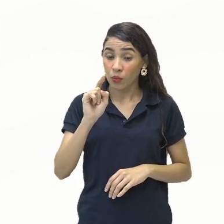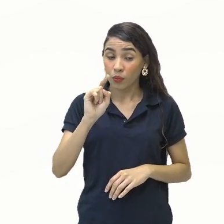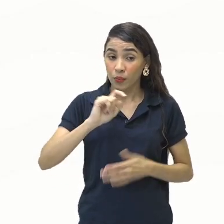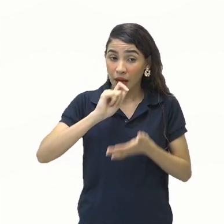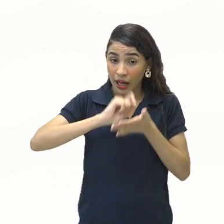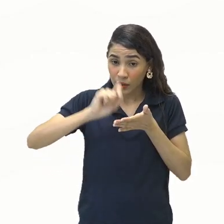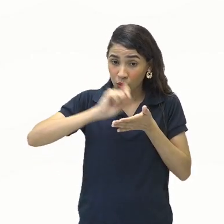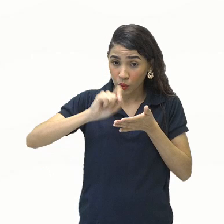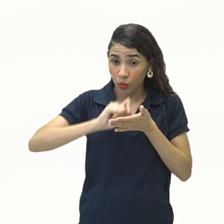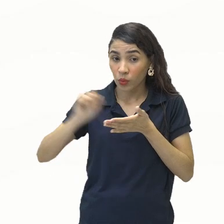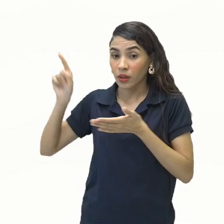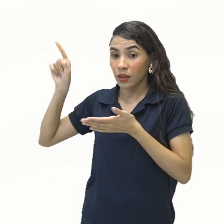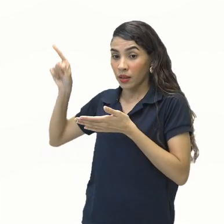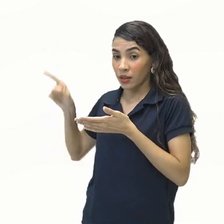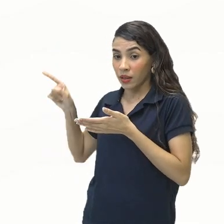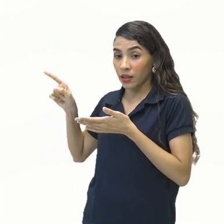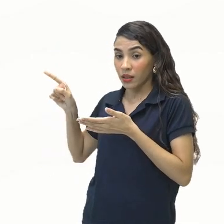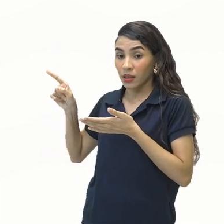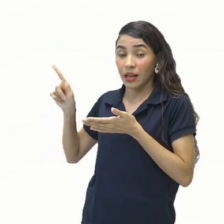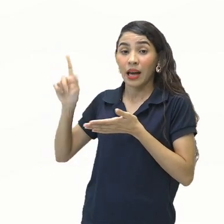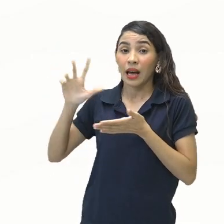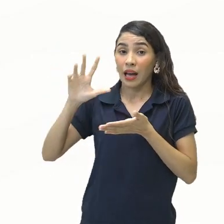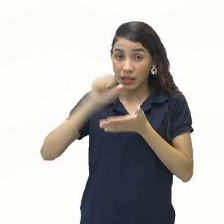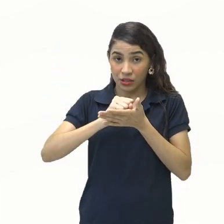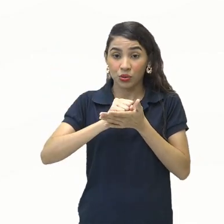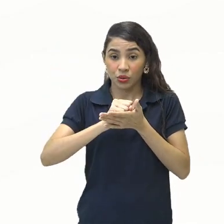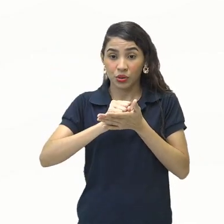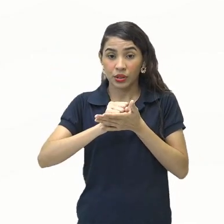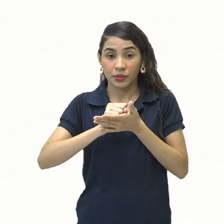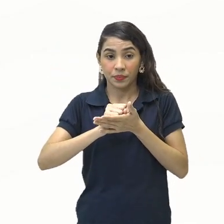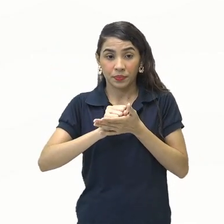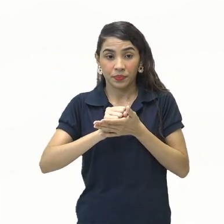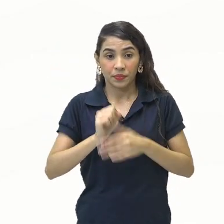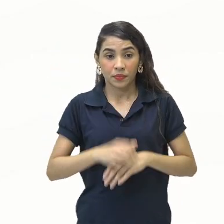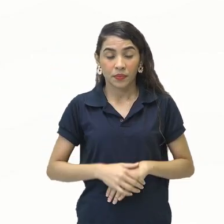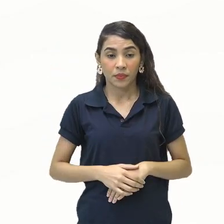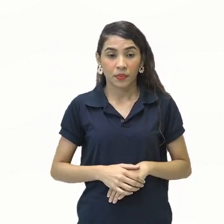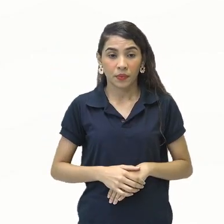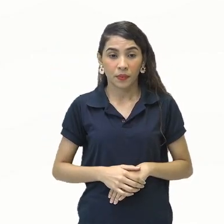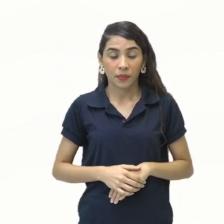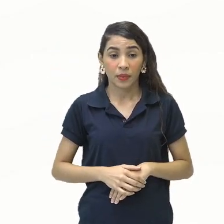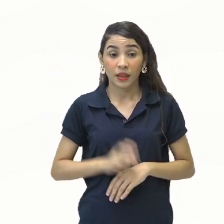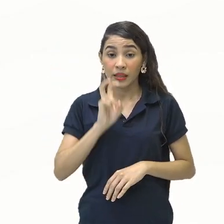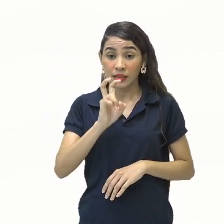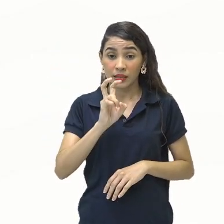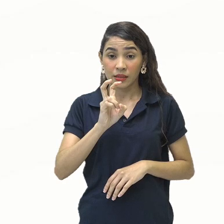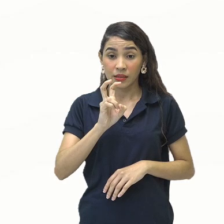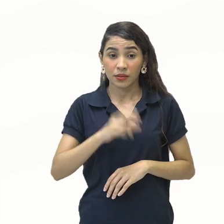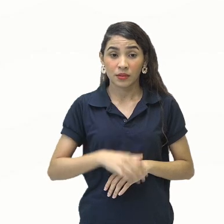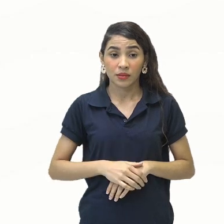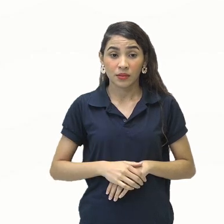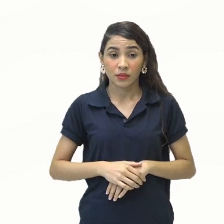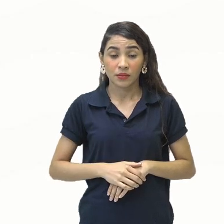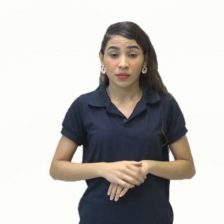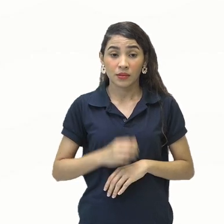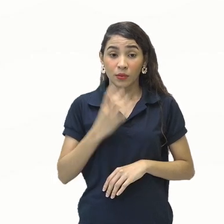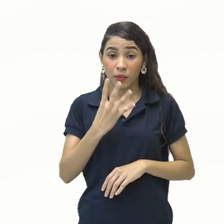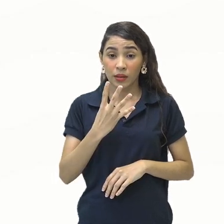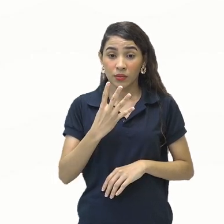aqui, anote logo para a gente apagar, porque está aqui em cima do texto. Vou dar 5,